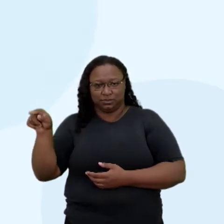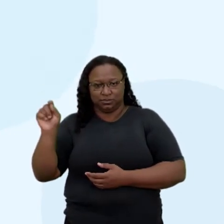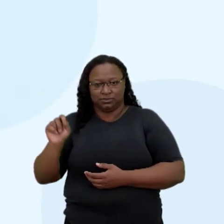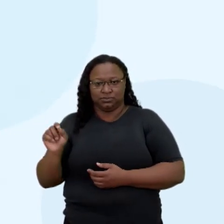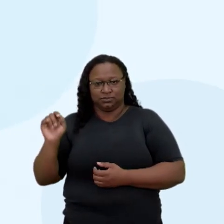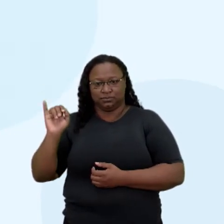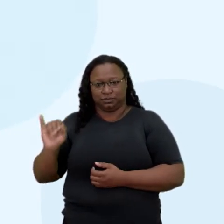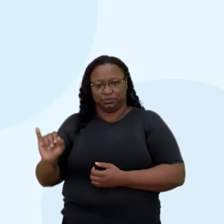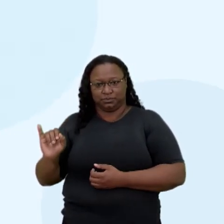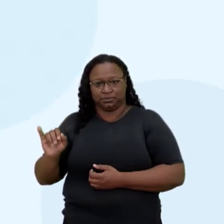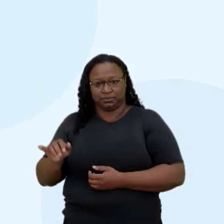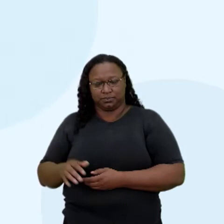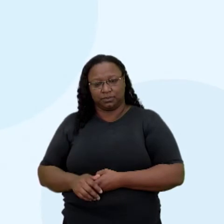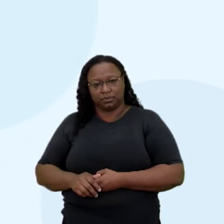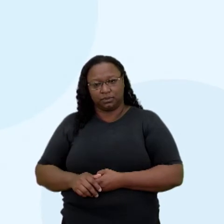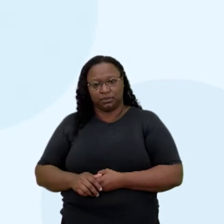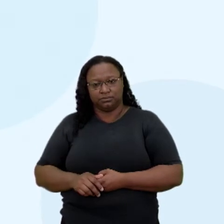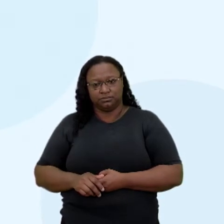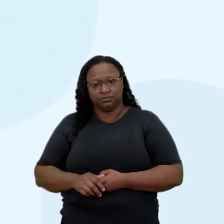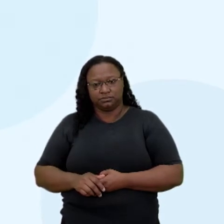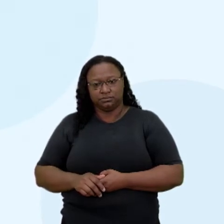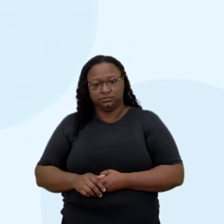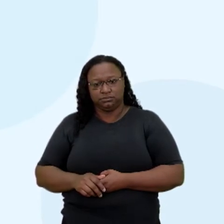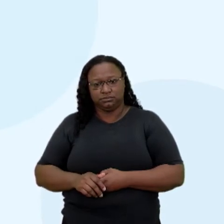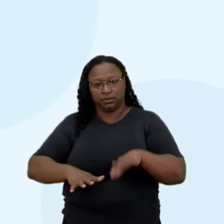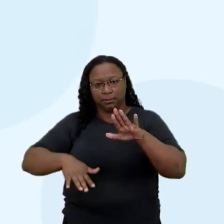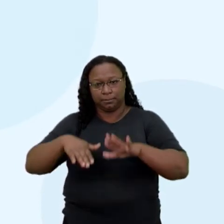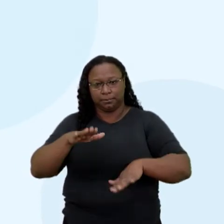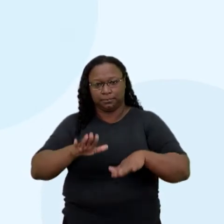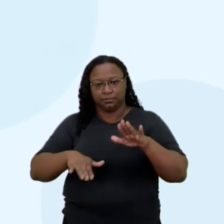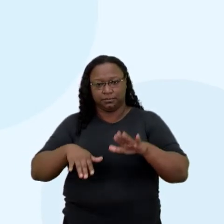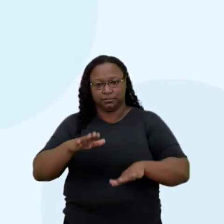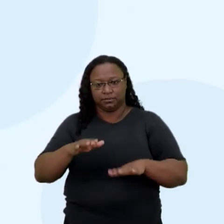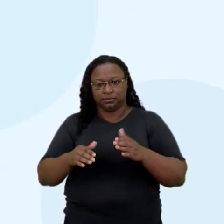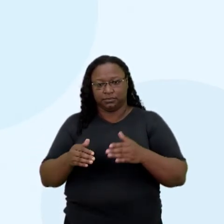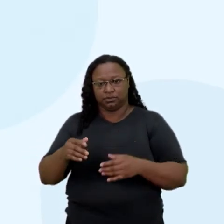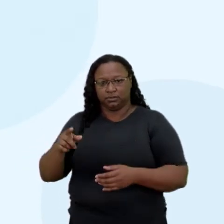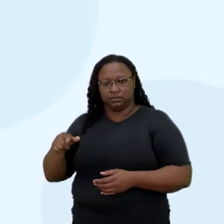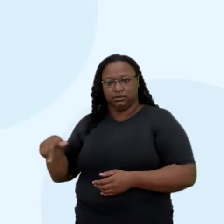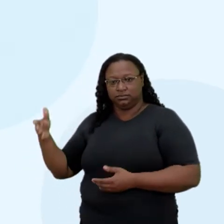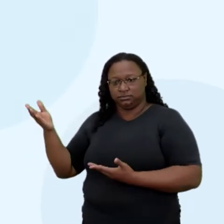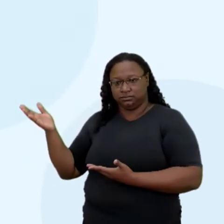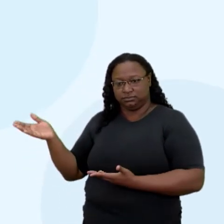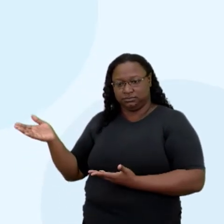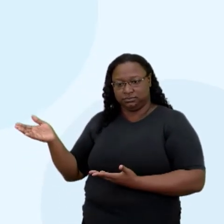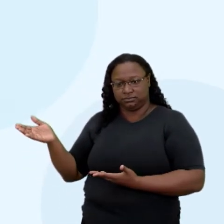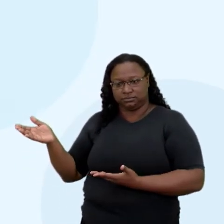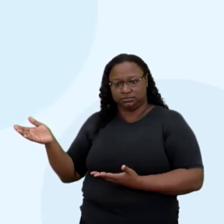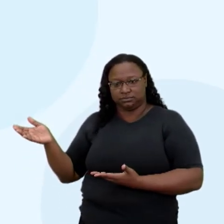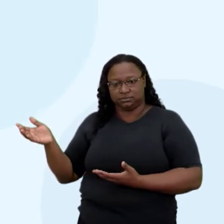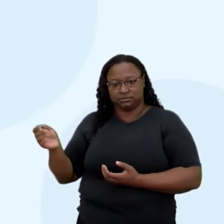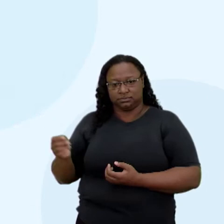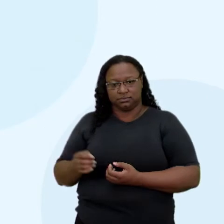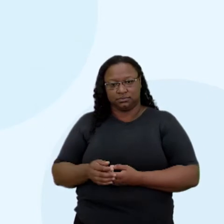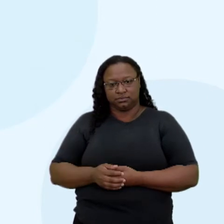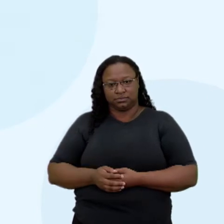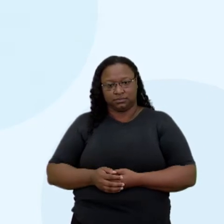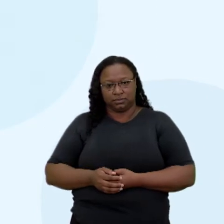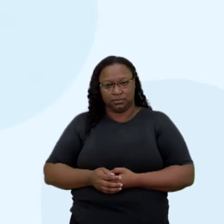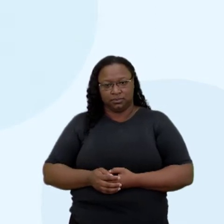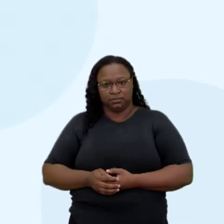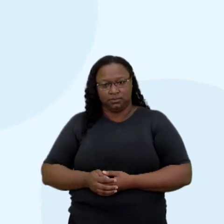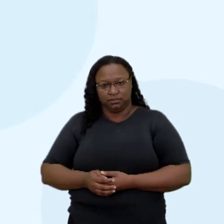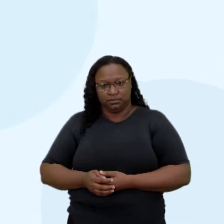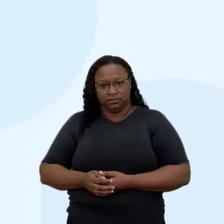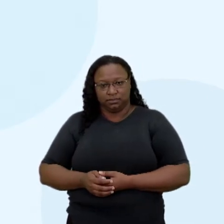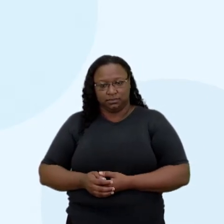Ainda temos a informação da média aritmética dos valores de x, e temos a média, né? O valor aí da média aritmética, né? Foi o que a gente